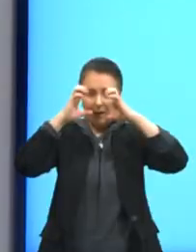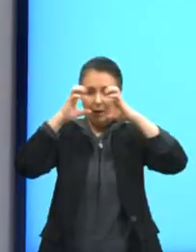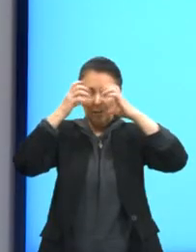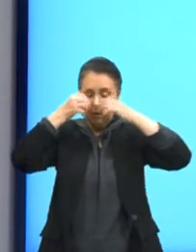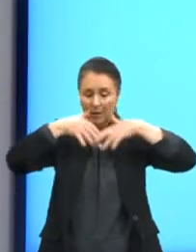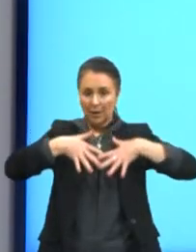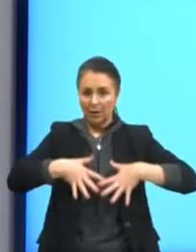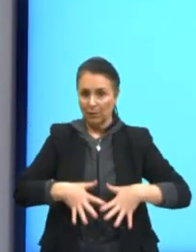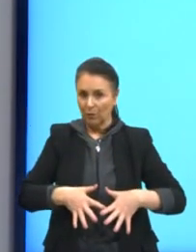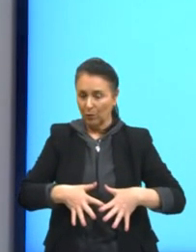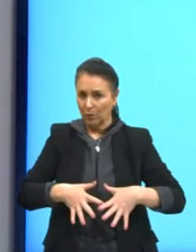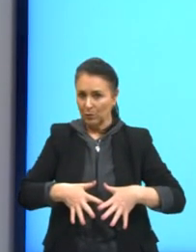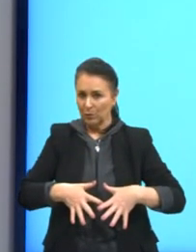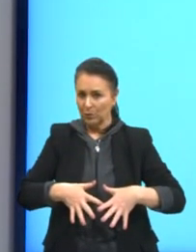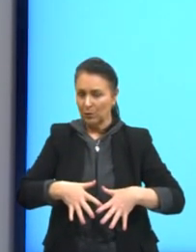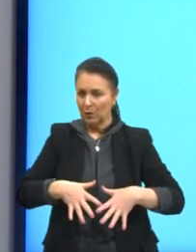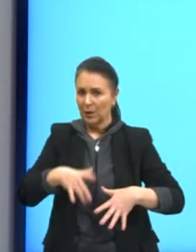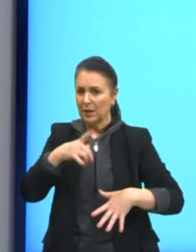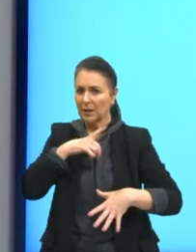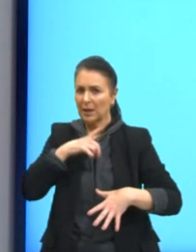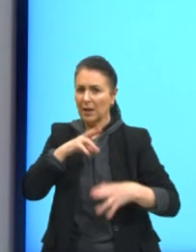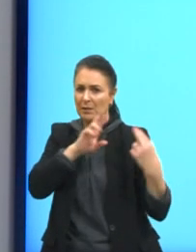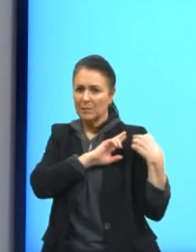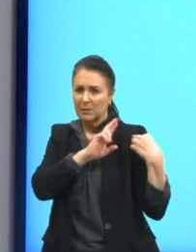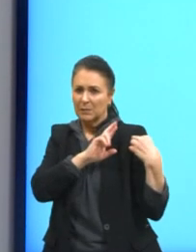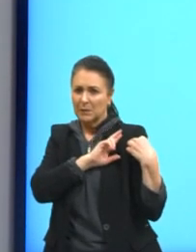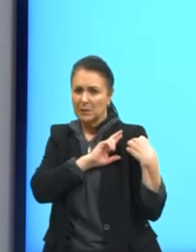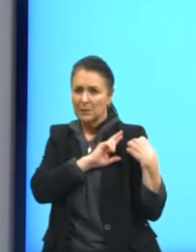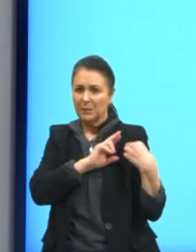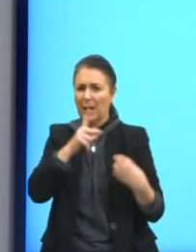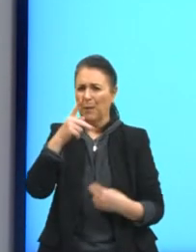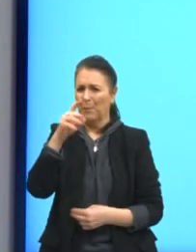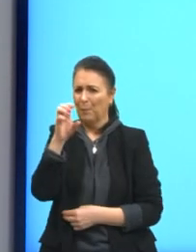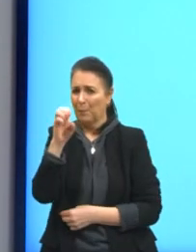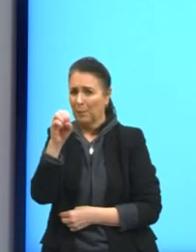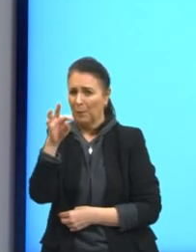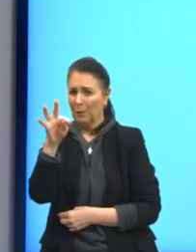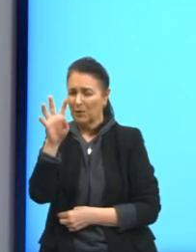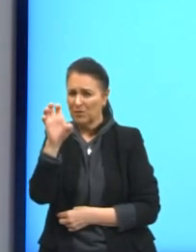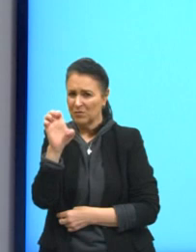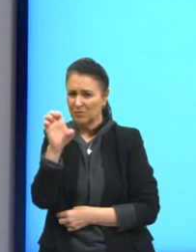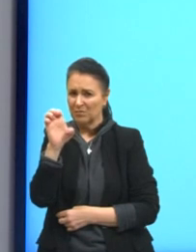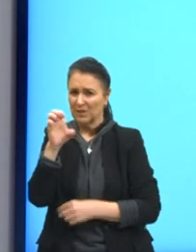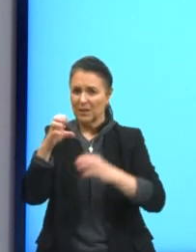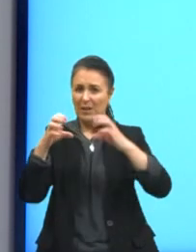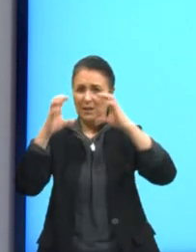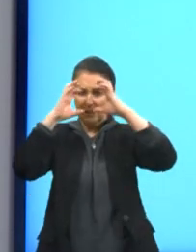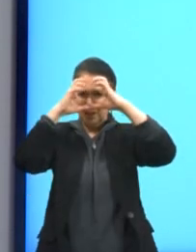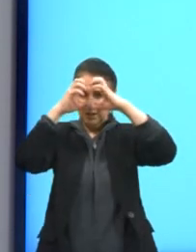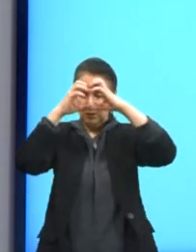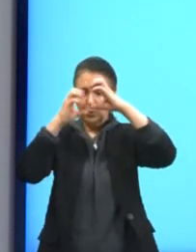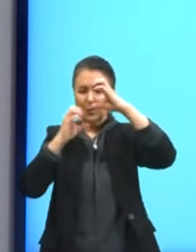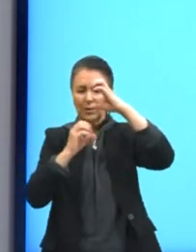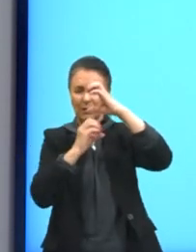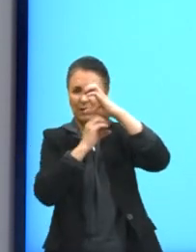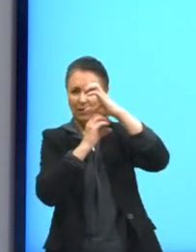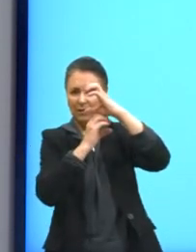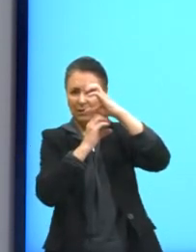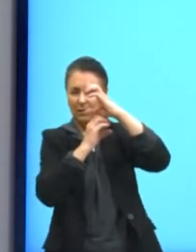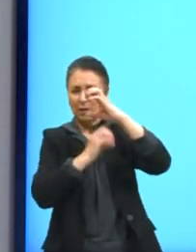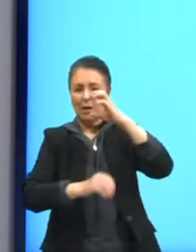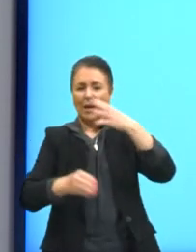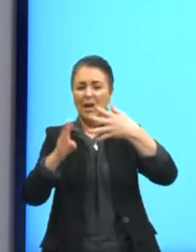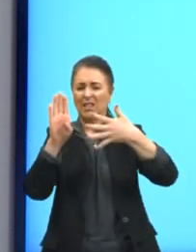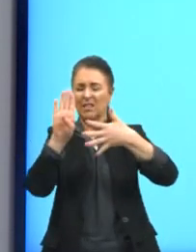gente letra A ponte que fica aqui no encéfalo a letra B